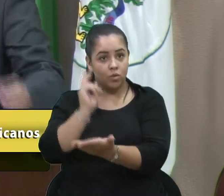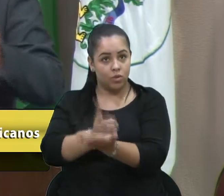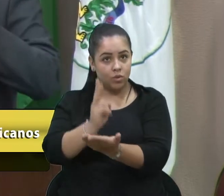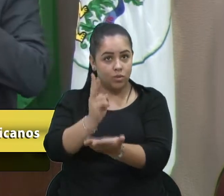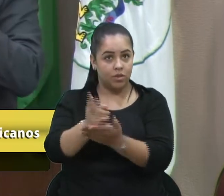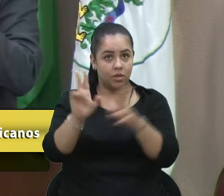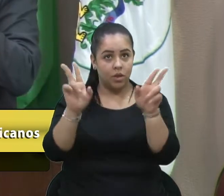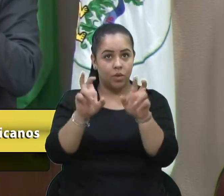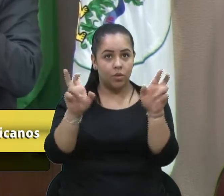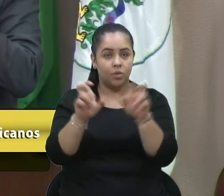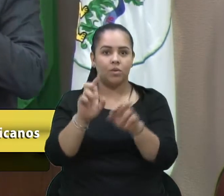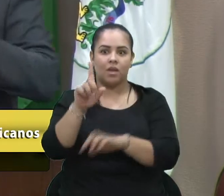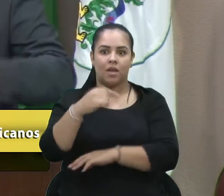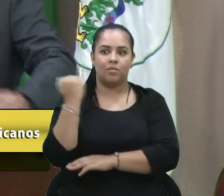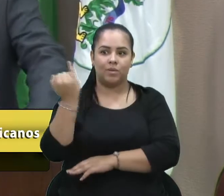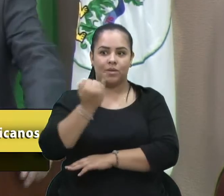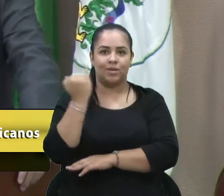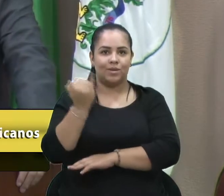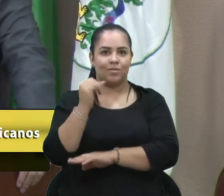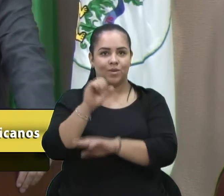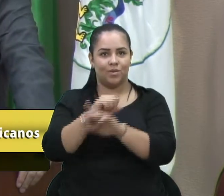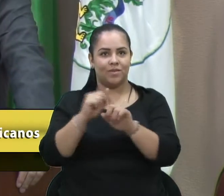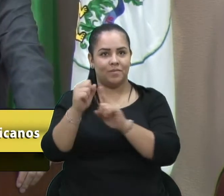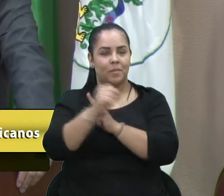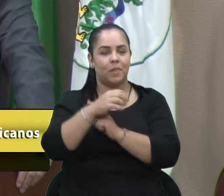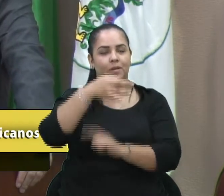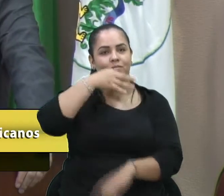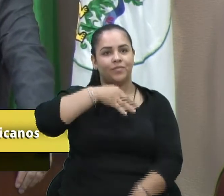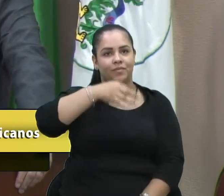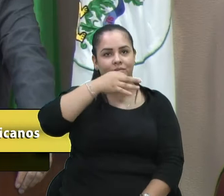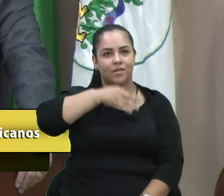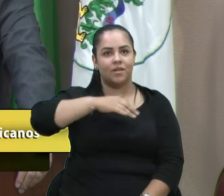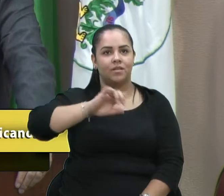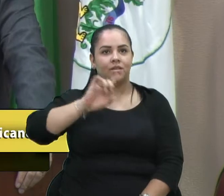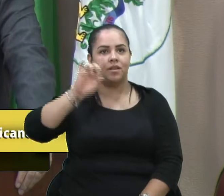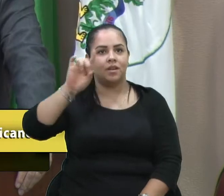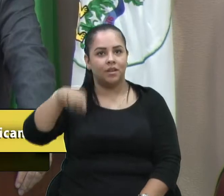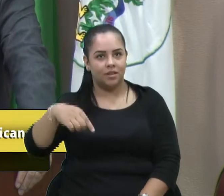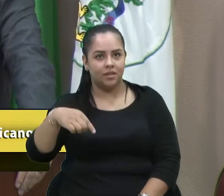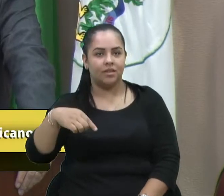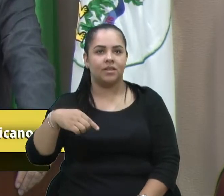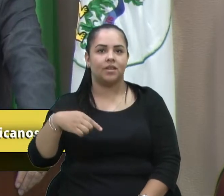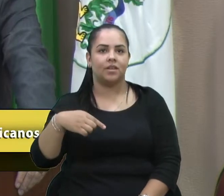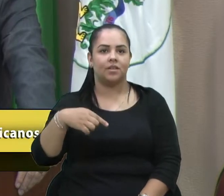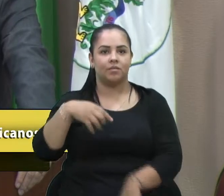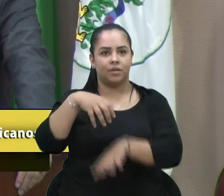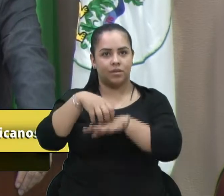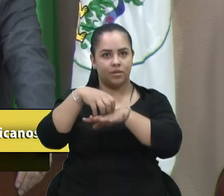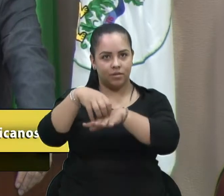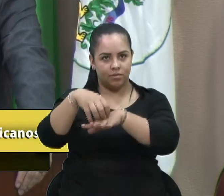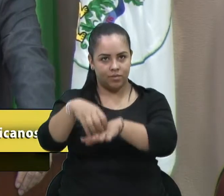nossa sociedade de Caxias do Sul, que é o transporte público.